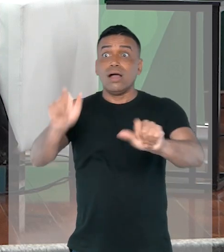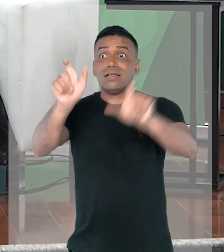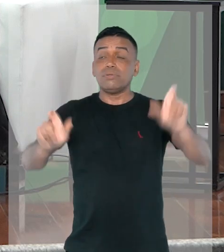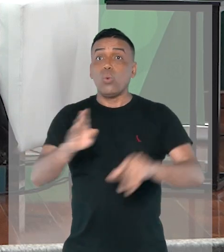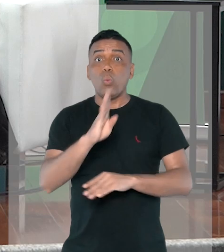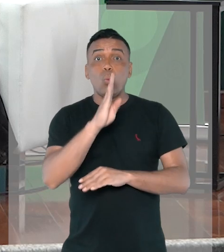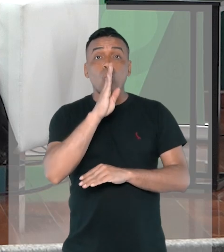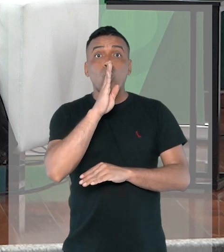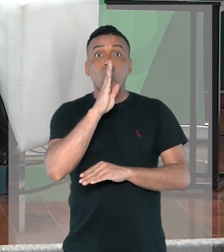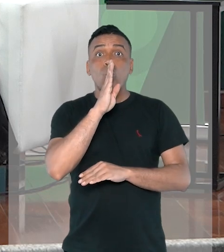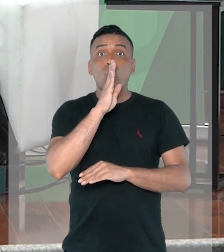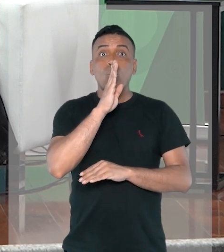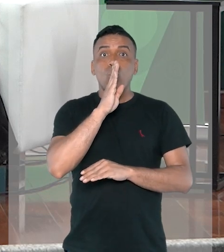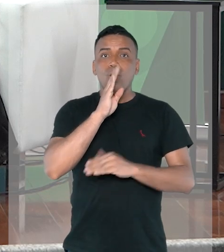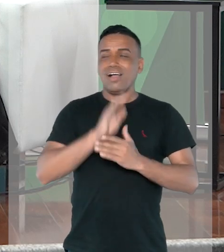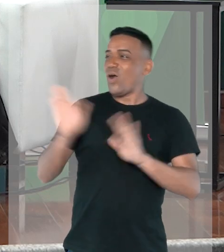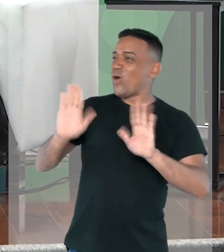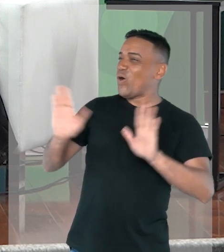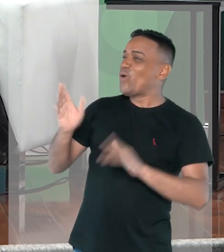palma. Oi, que bebê!